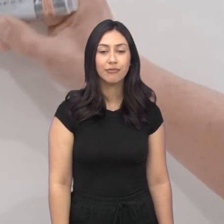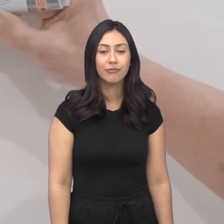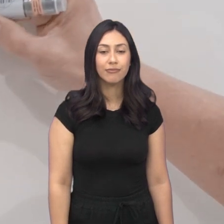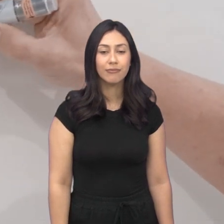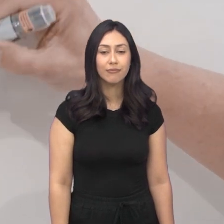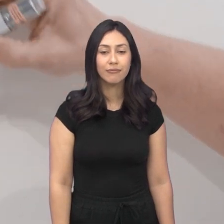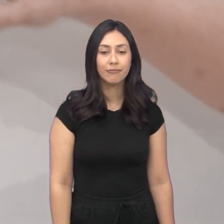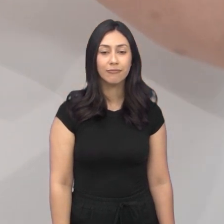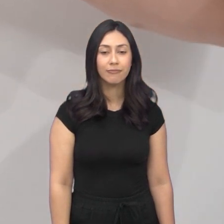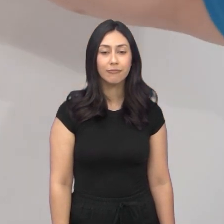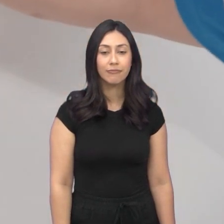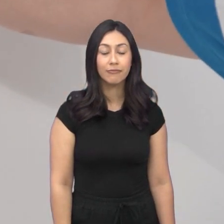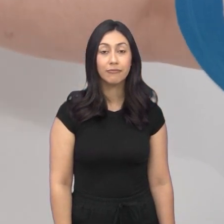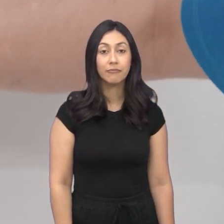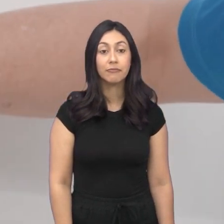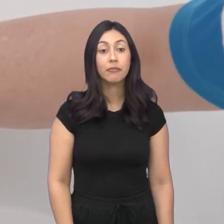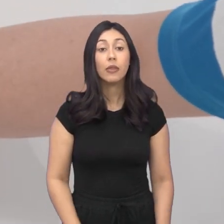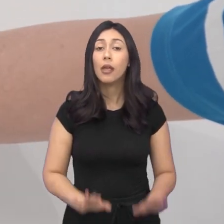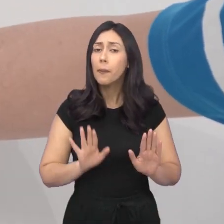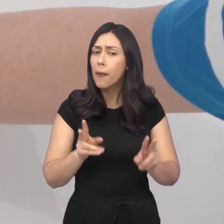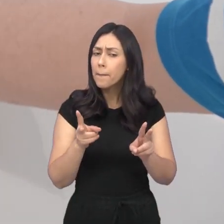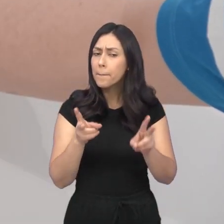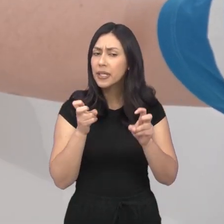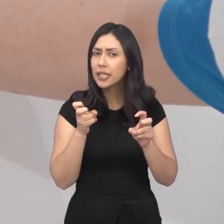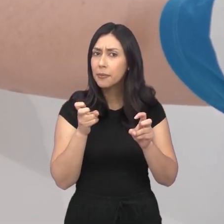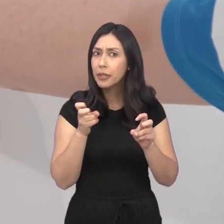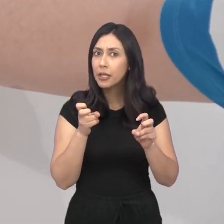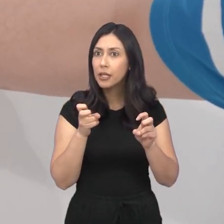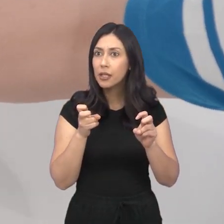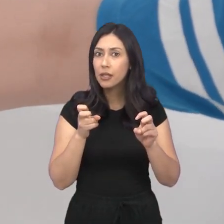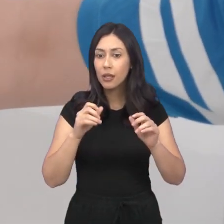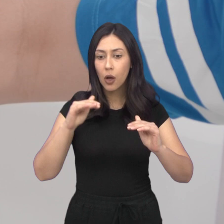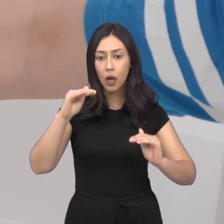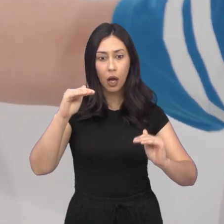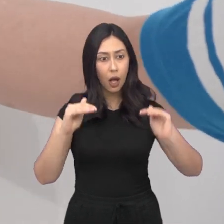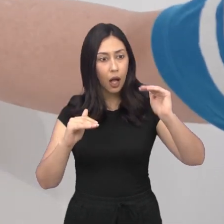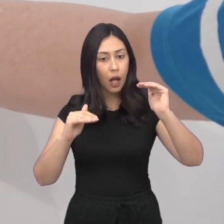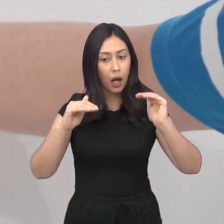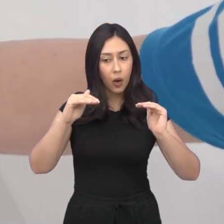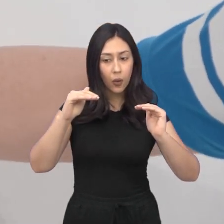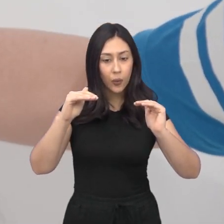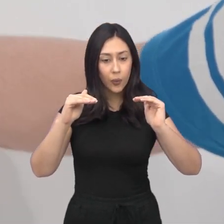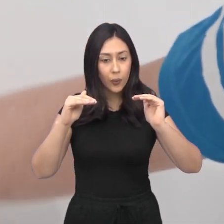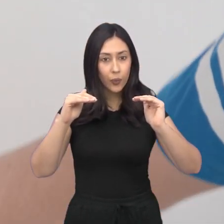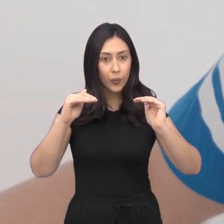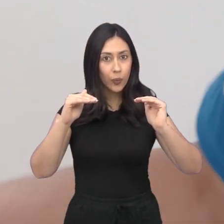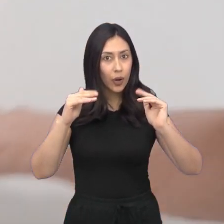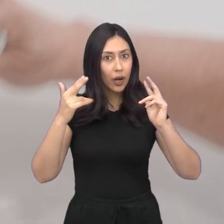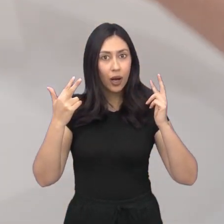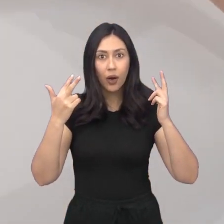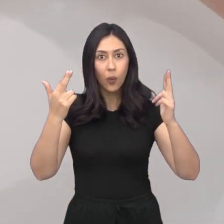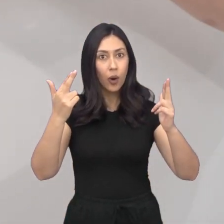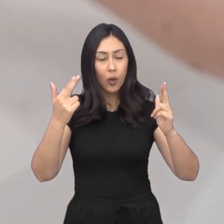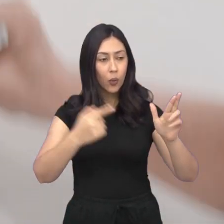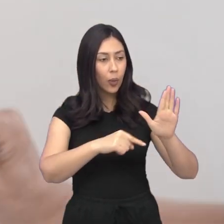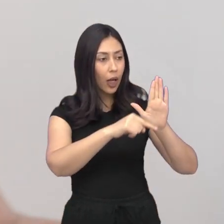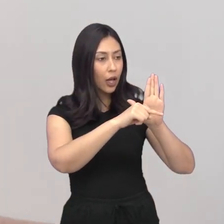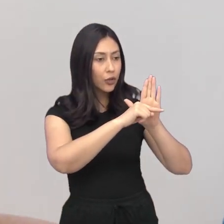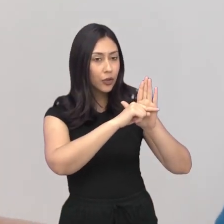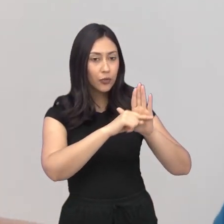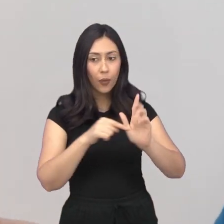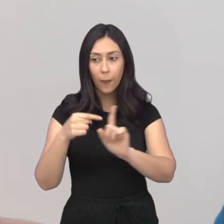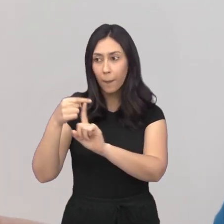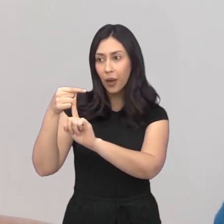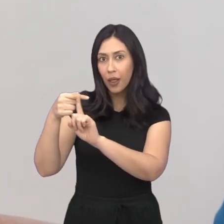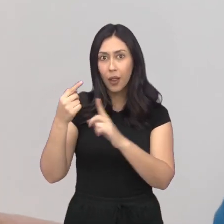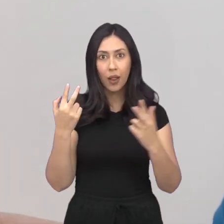Está aqui. E vocês viram que ele é simétrico, né? A parte negativa, os valores são iguais à parte positiva. Então vai ser